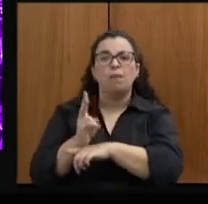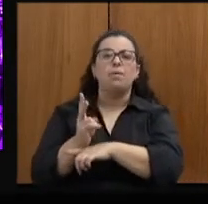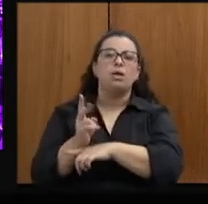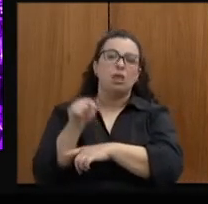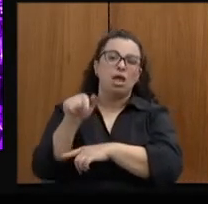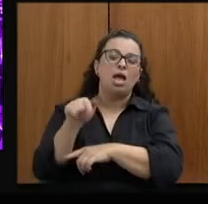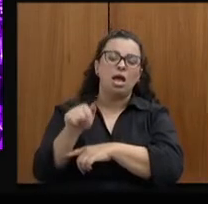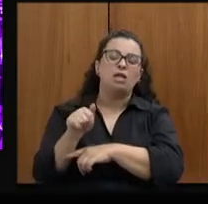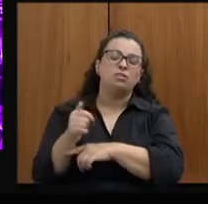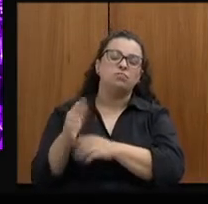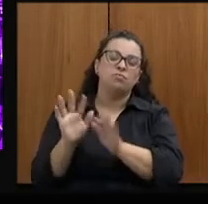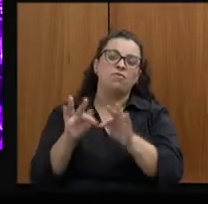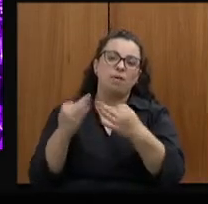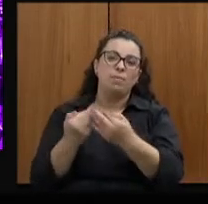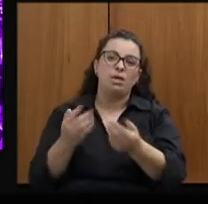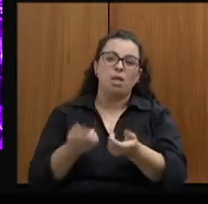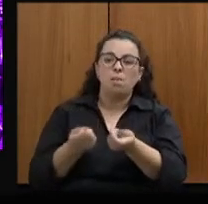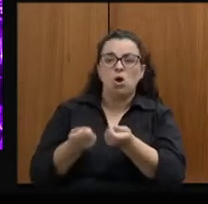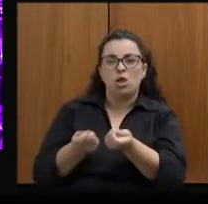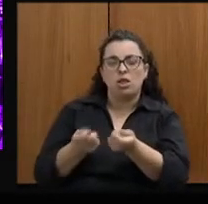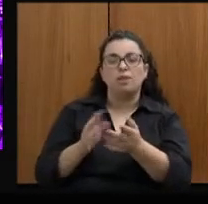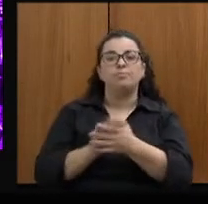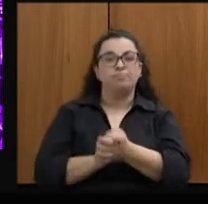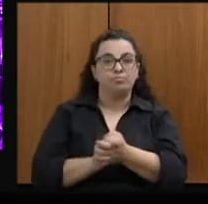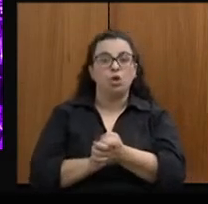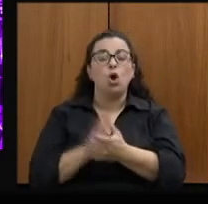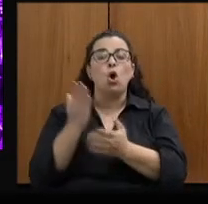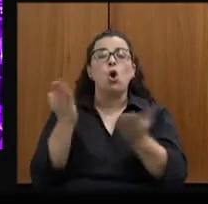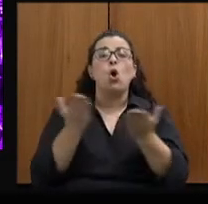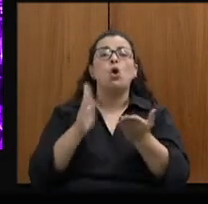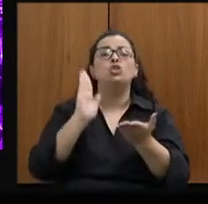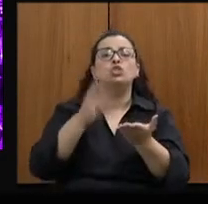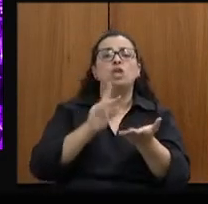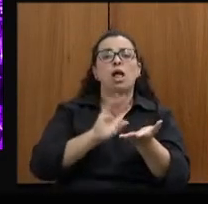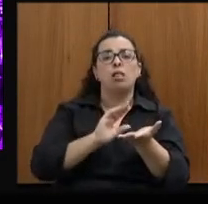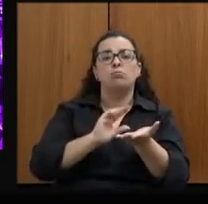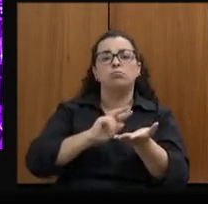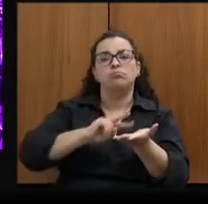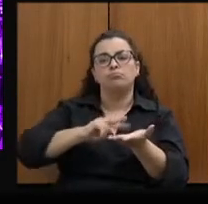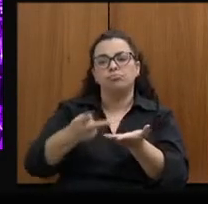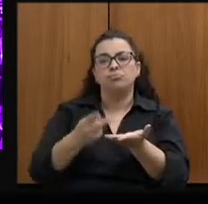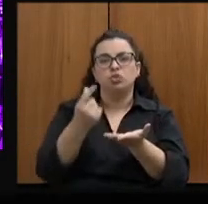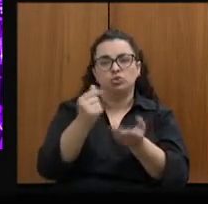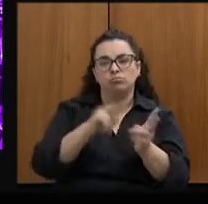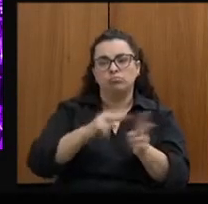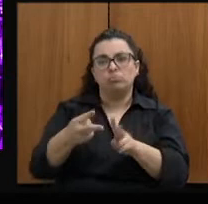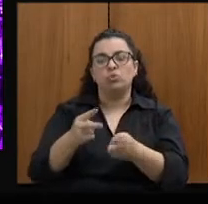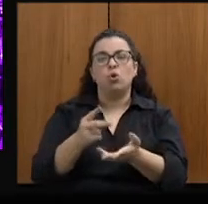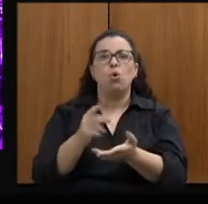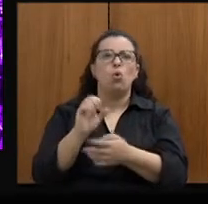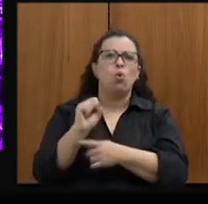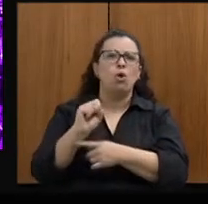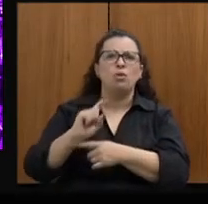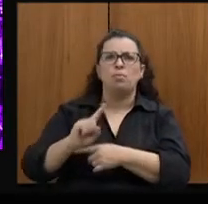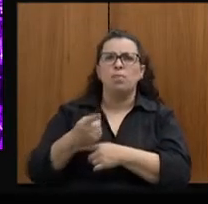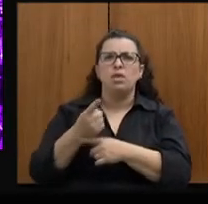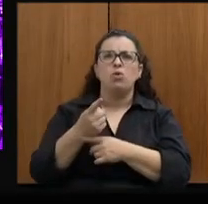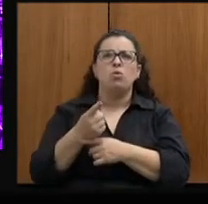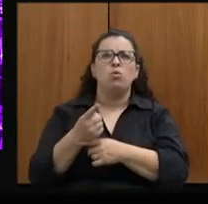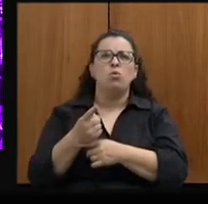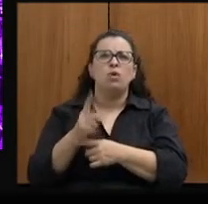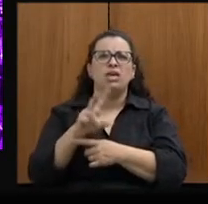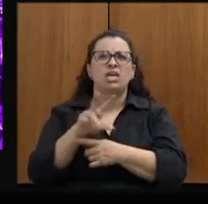Então, nós hoje já transferimos 8 milhões e 300 mil para todos os municípios do 73. Então, hoje,